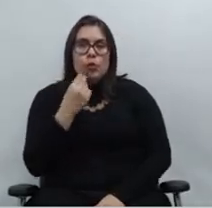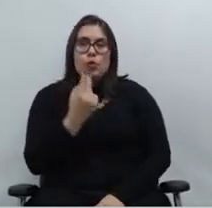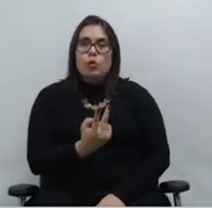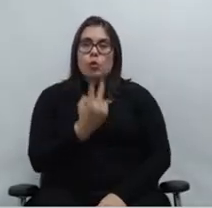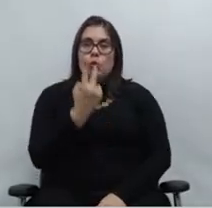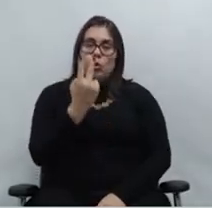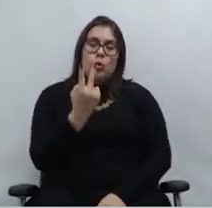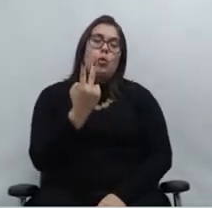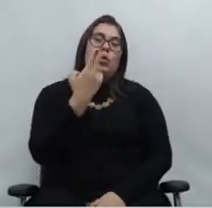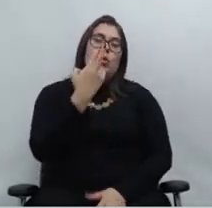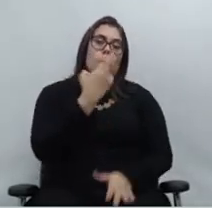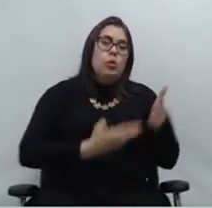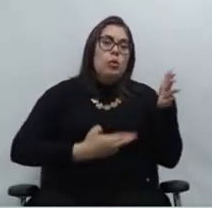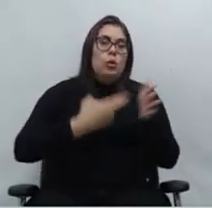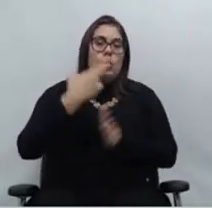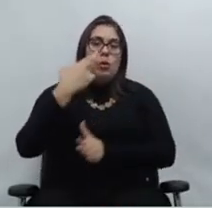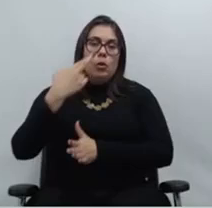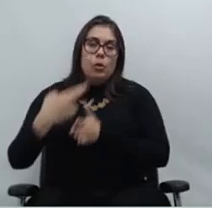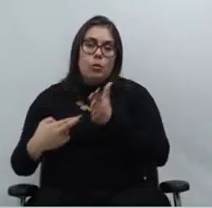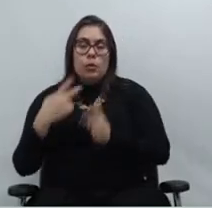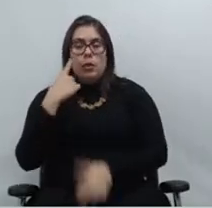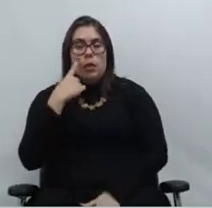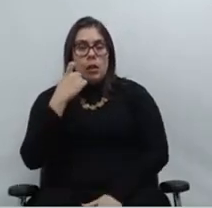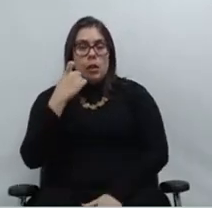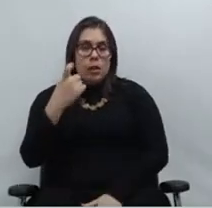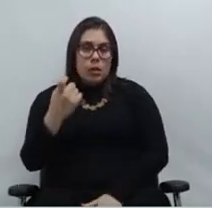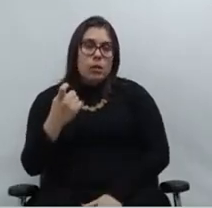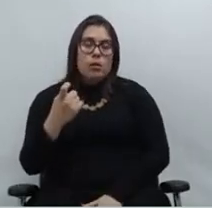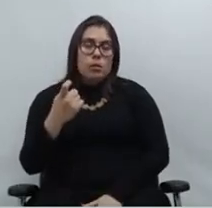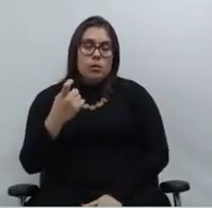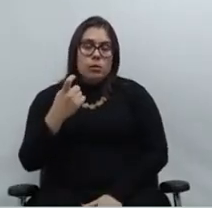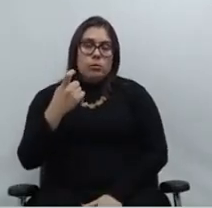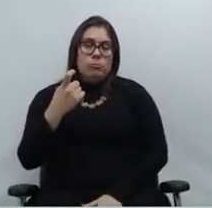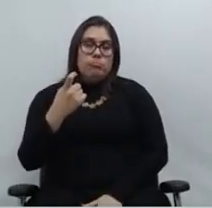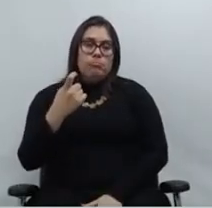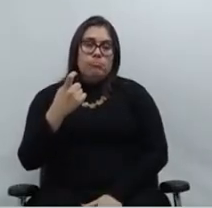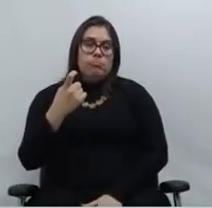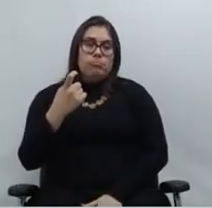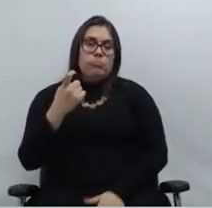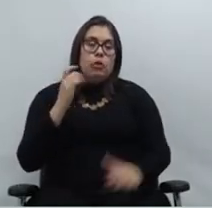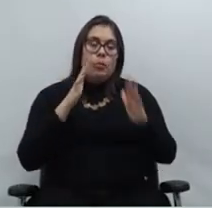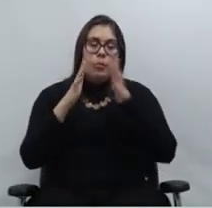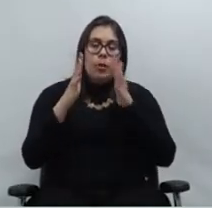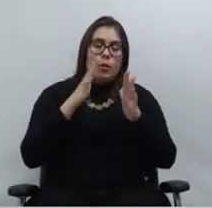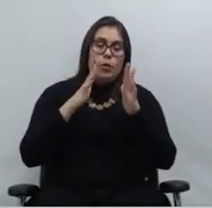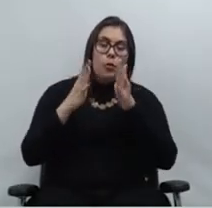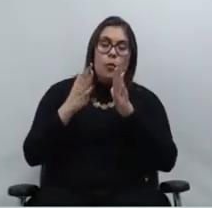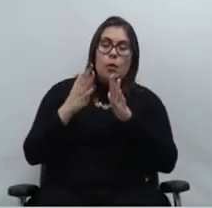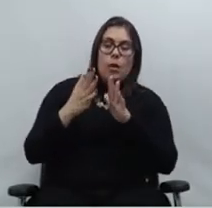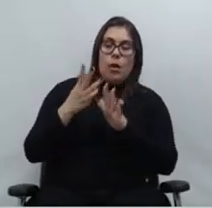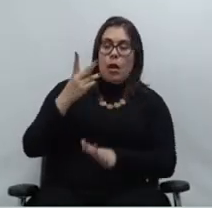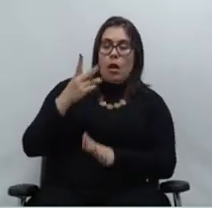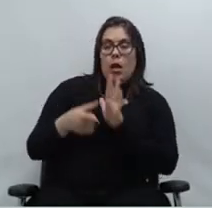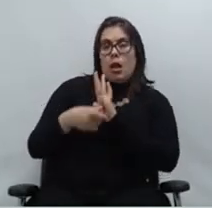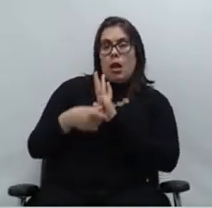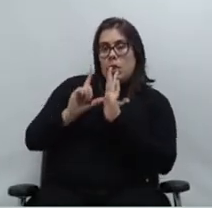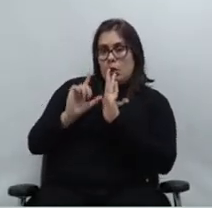relatórios trimestrais enviados pelo interessado, referentes ao período anterior já referido.